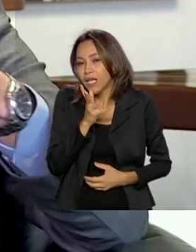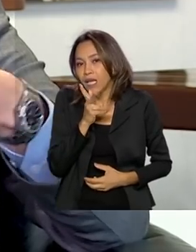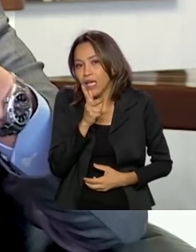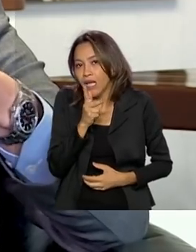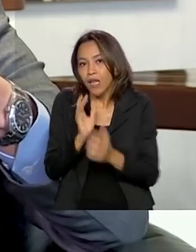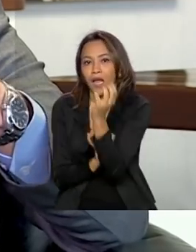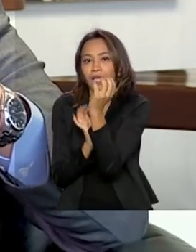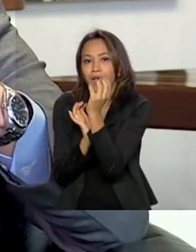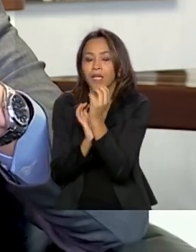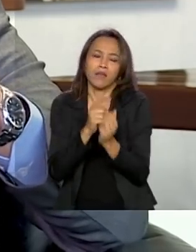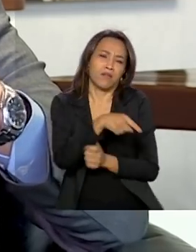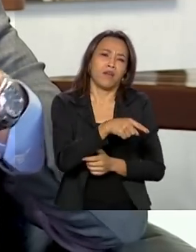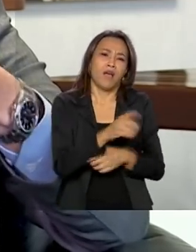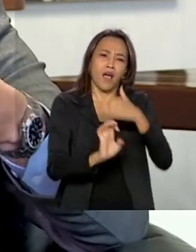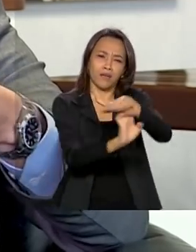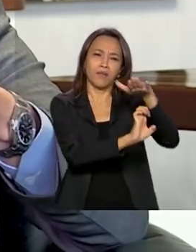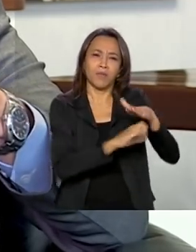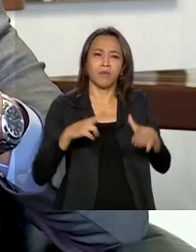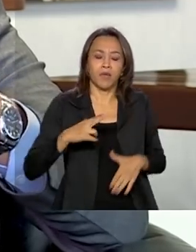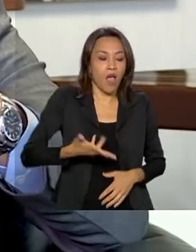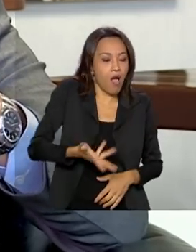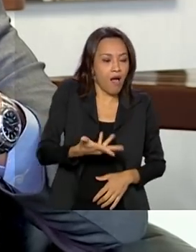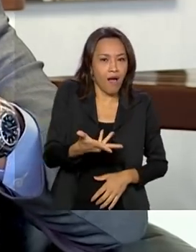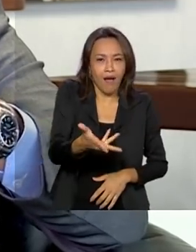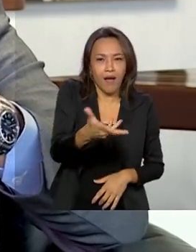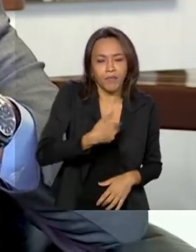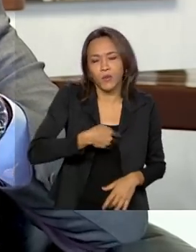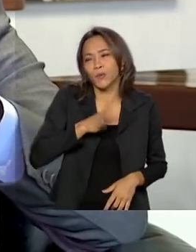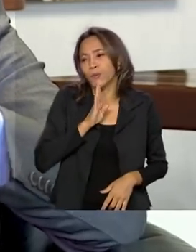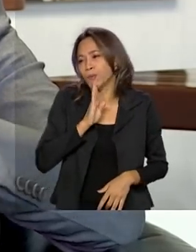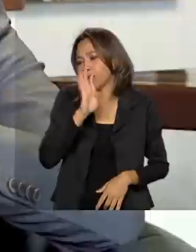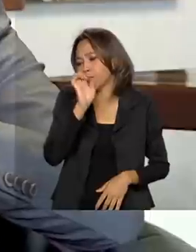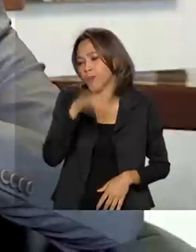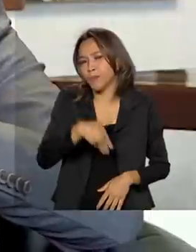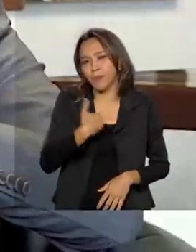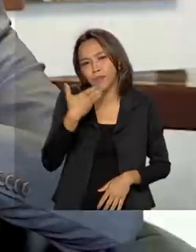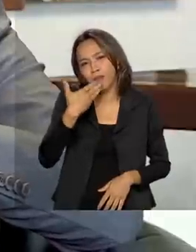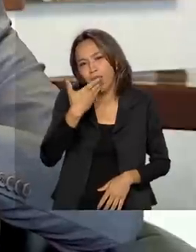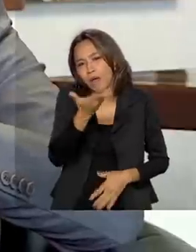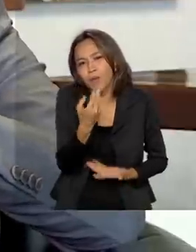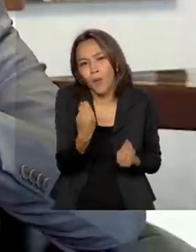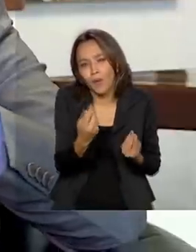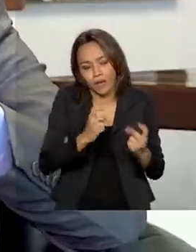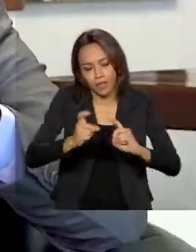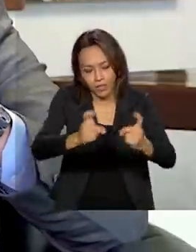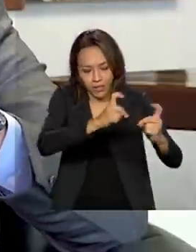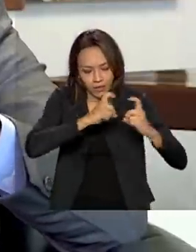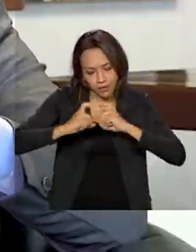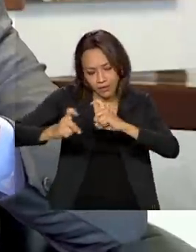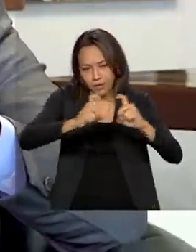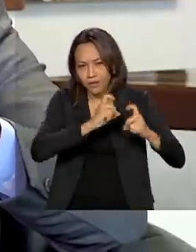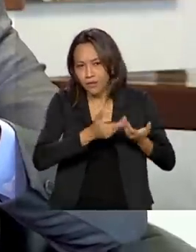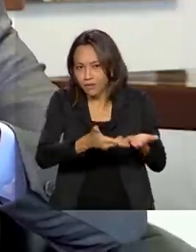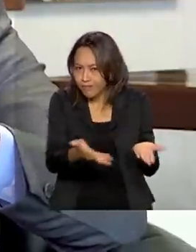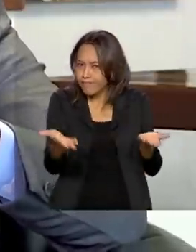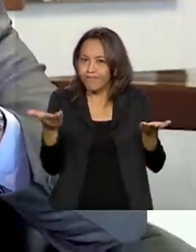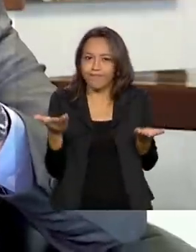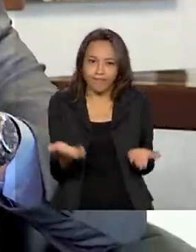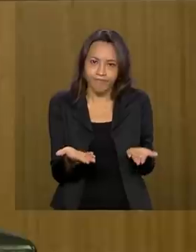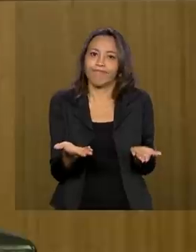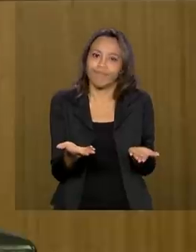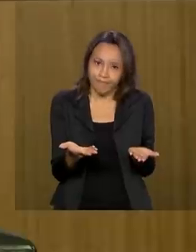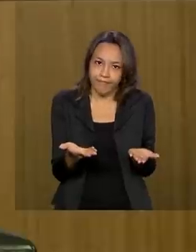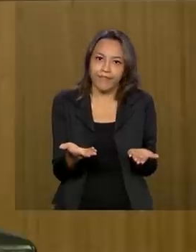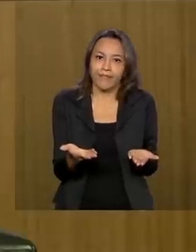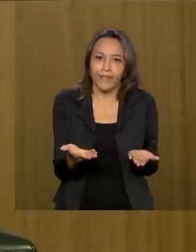privado tem mais liberdade, tem mais velocidade e conhece efetivamente, como você já colocou bem, conhece essa maneira de